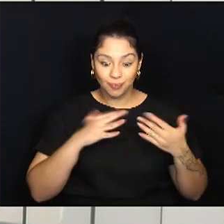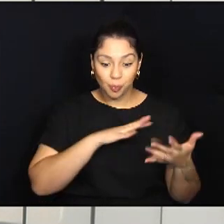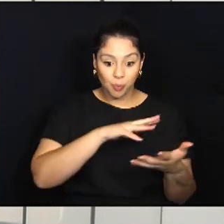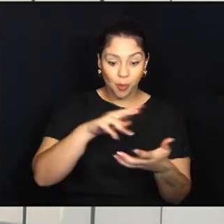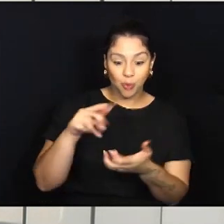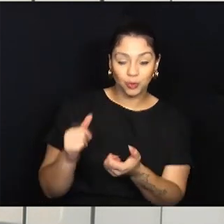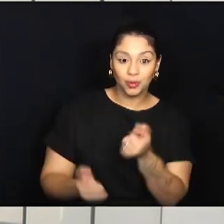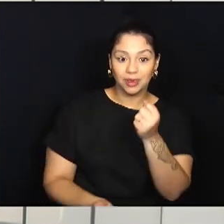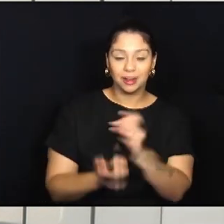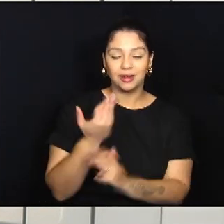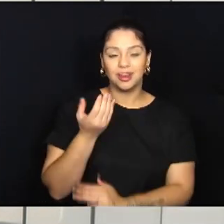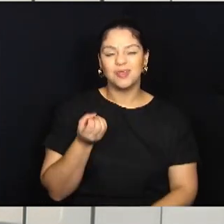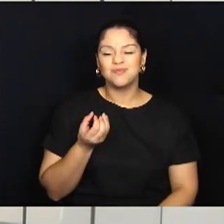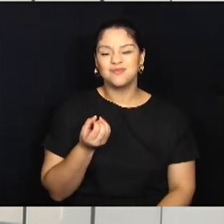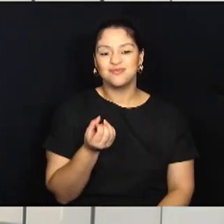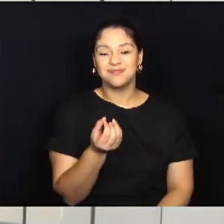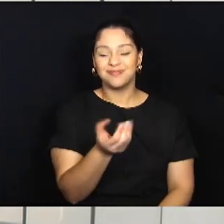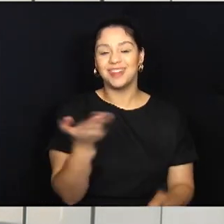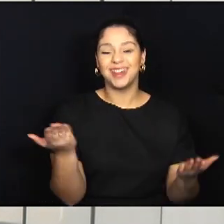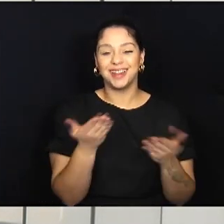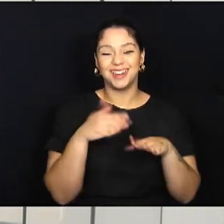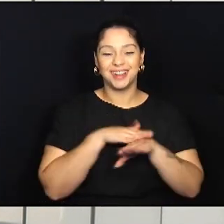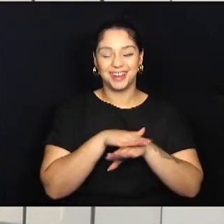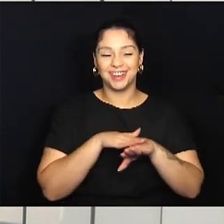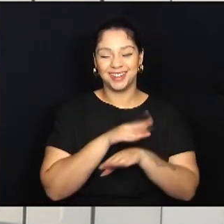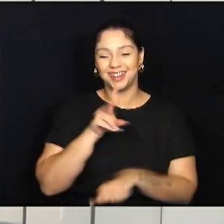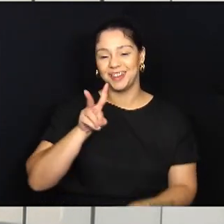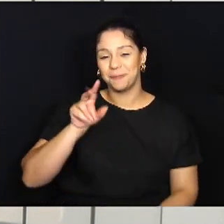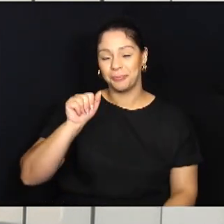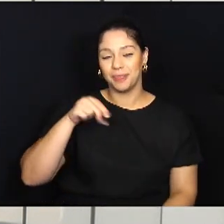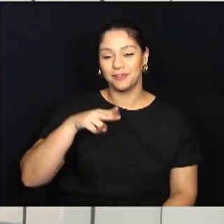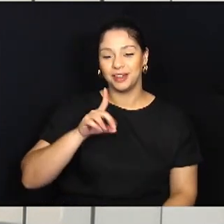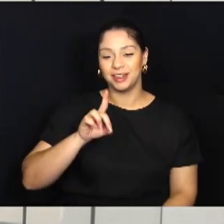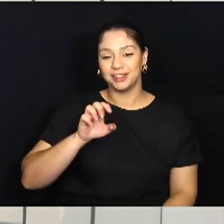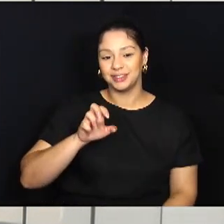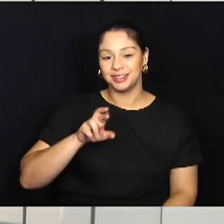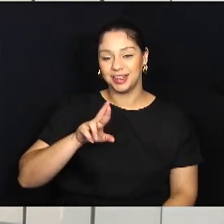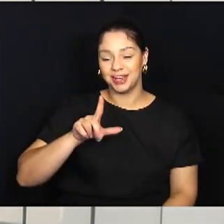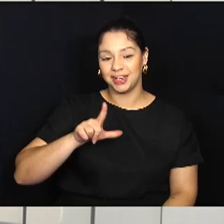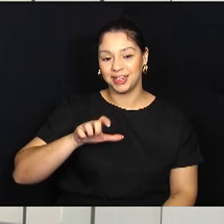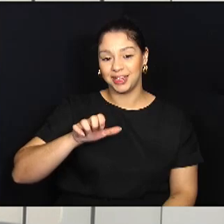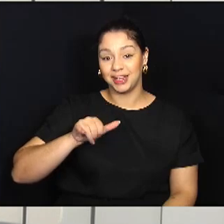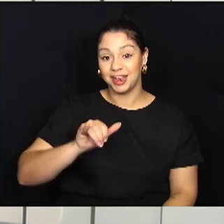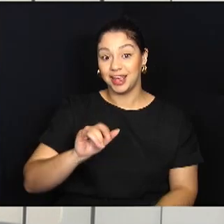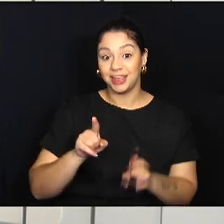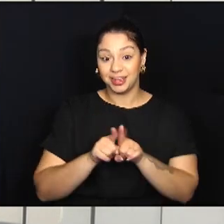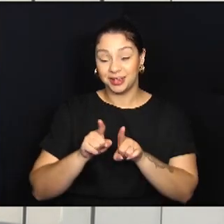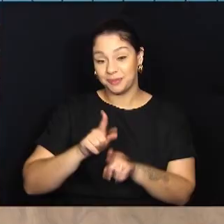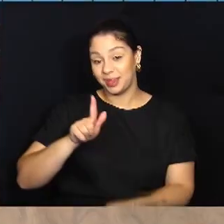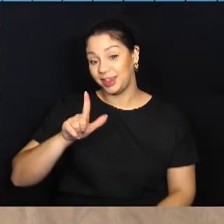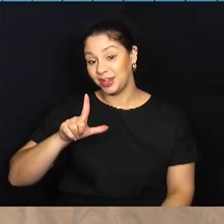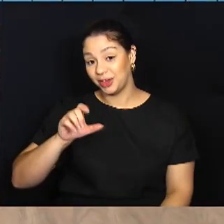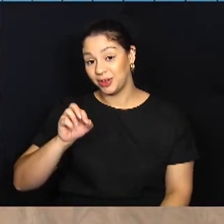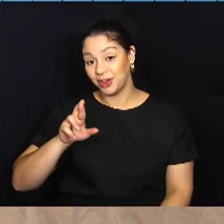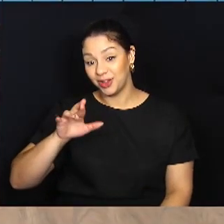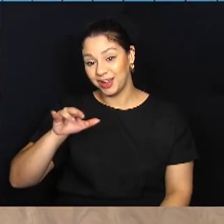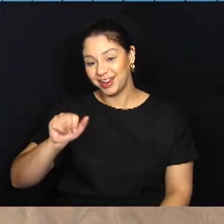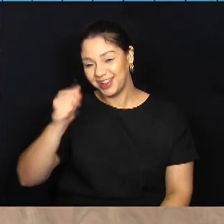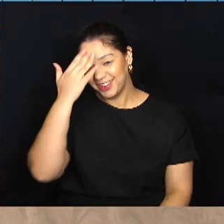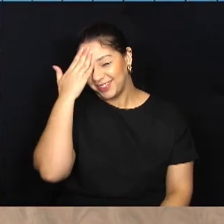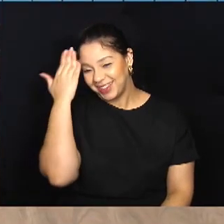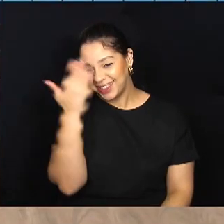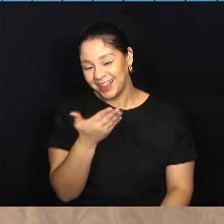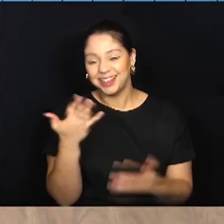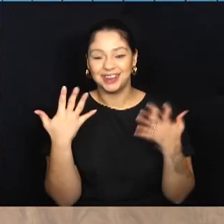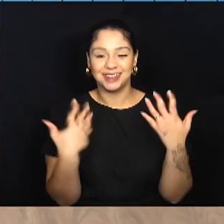expedição. Eu converso agora com o Vanderlei Garcia e com a Glória Cavigione. Muito obrigado por terem